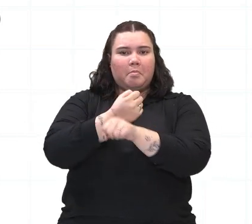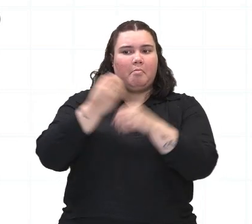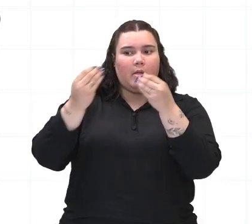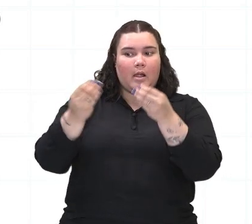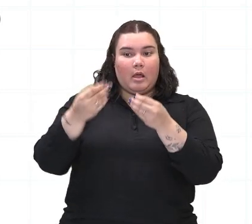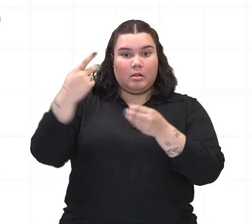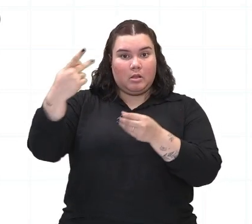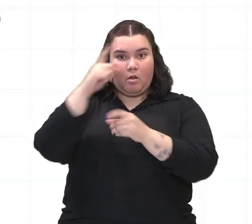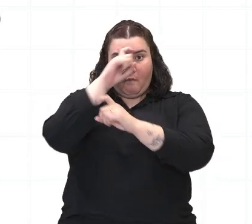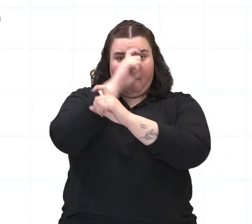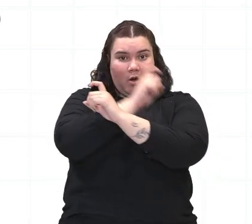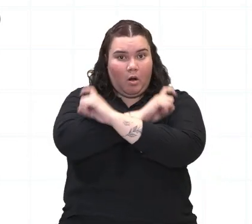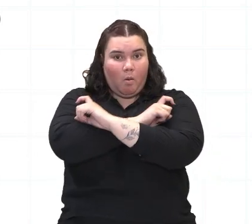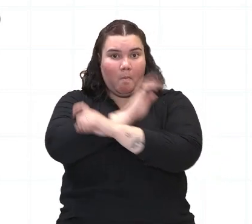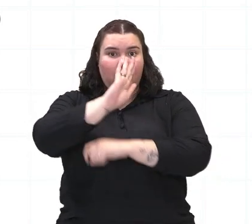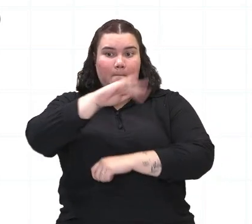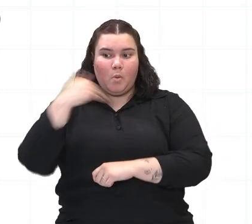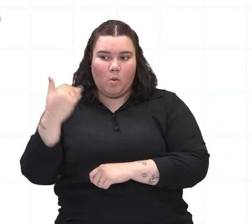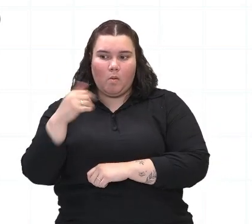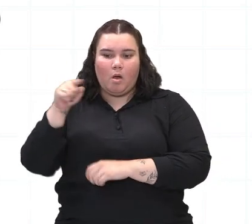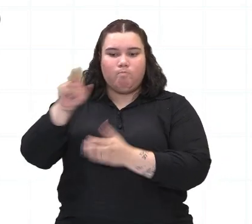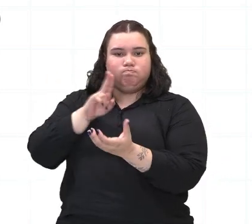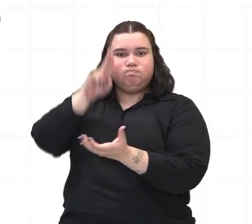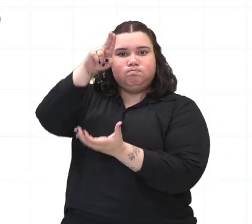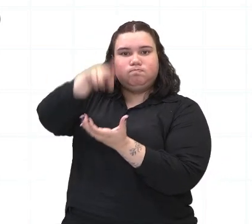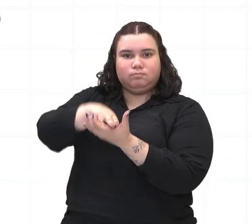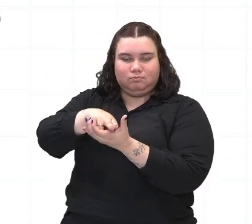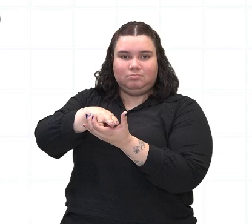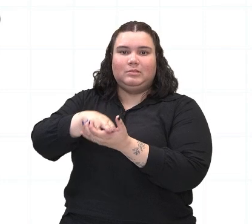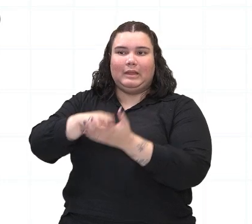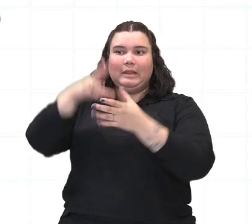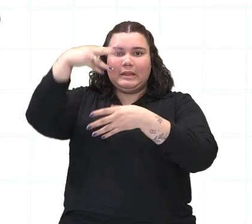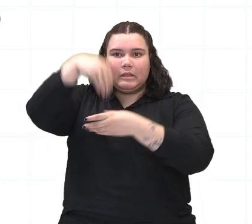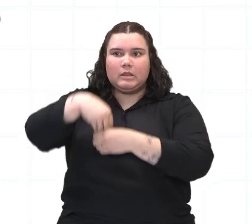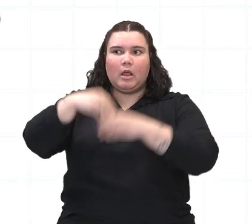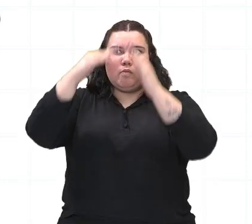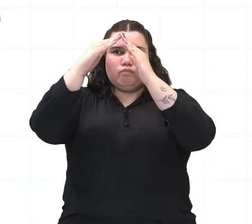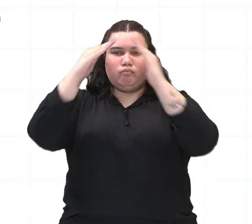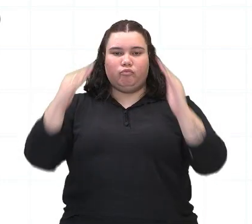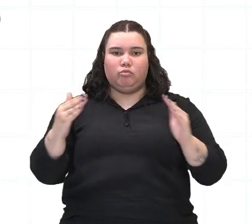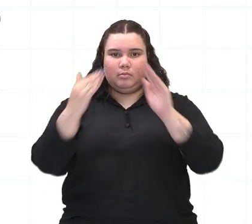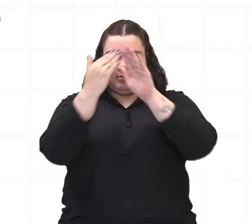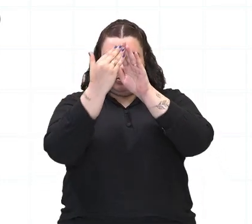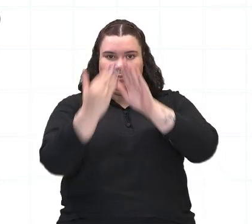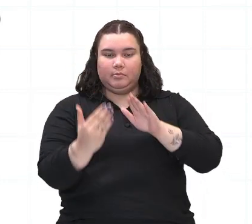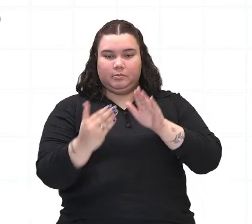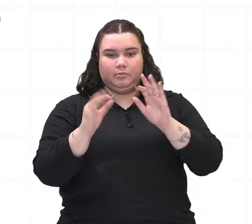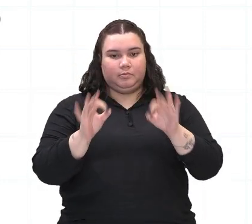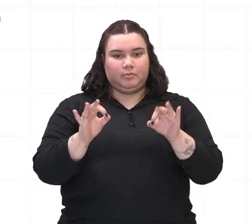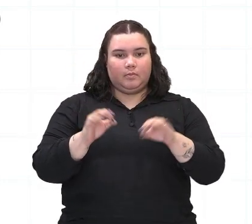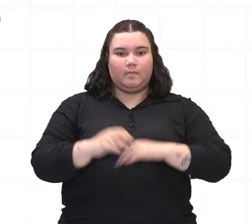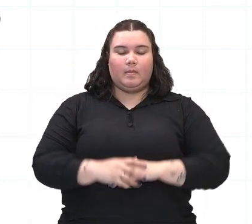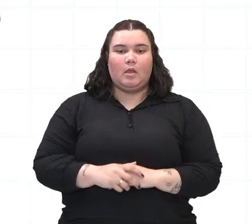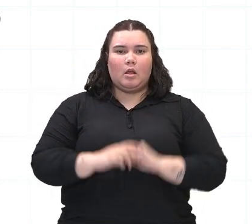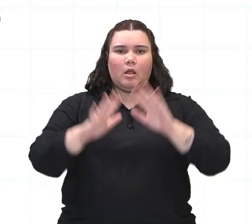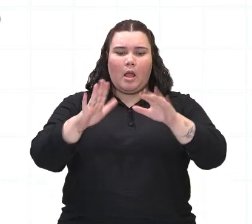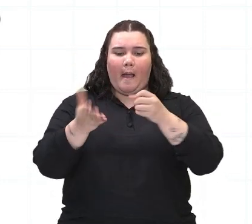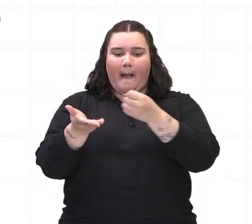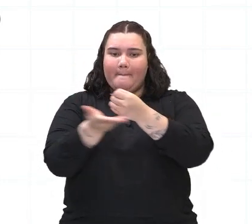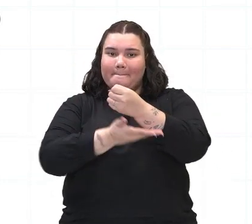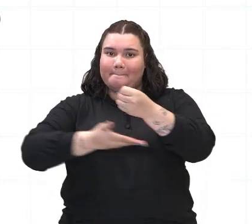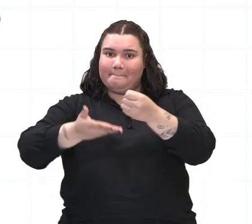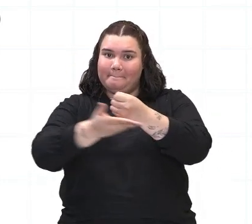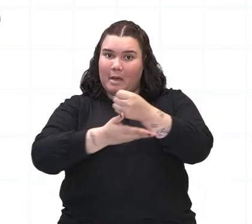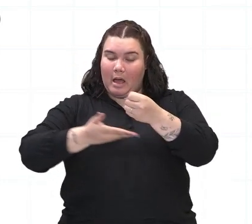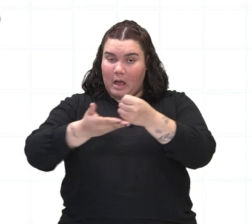dos faraós a base do Triângulo representava o faraó velado e a ponta representava